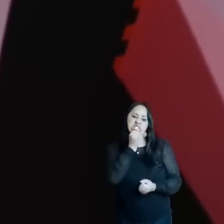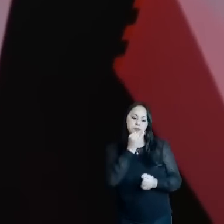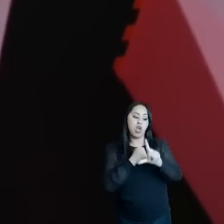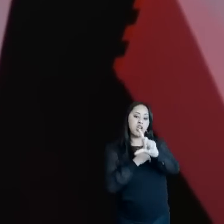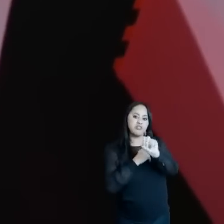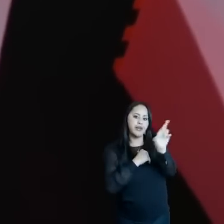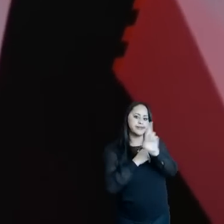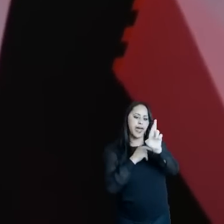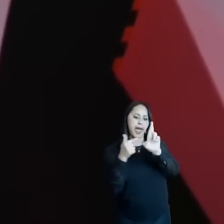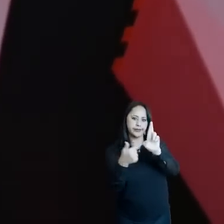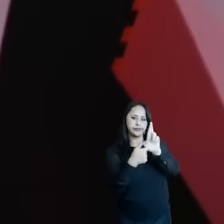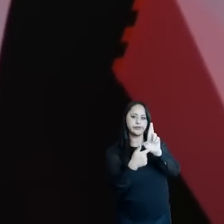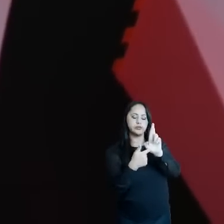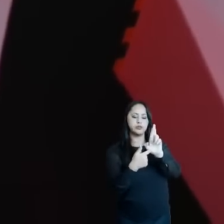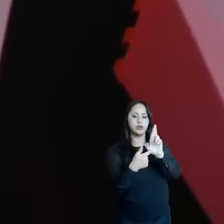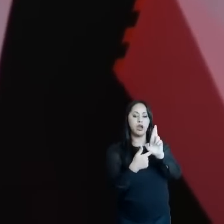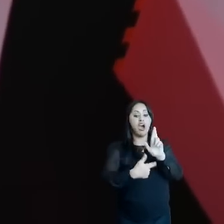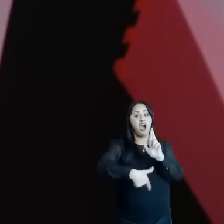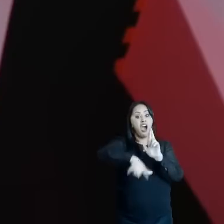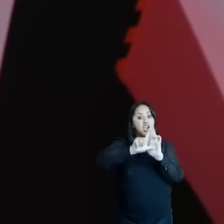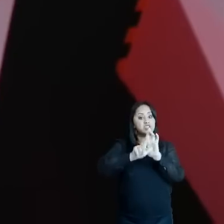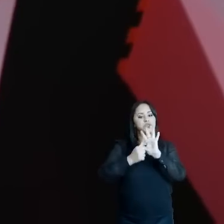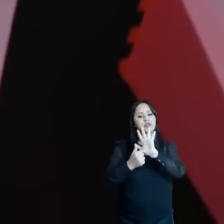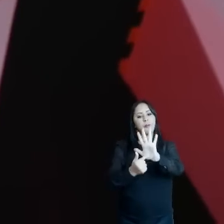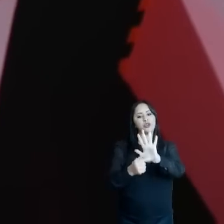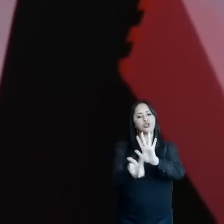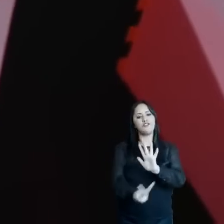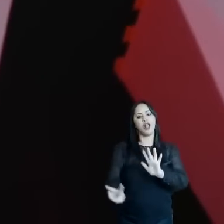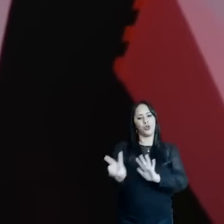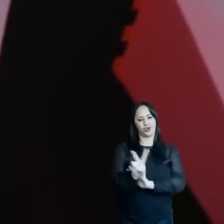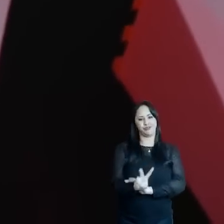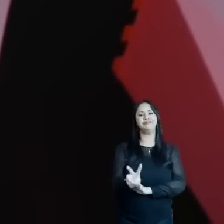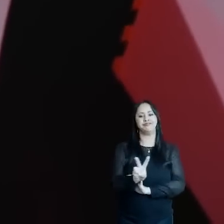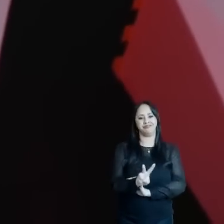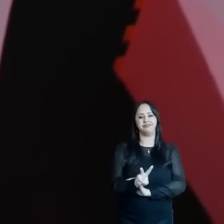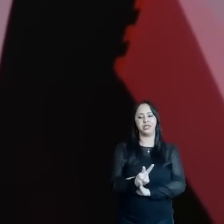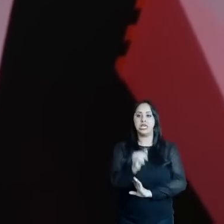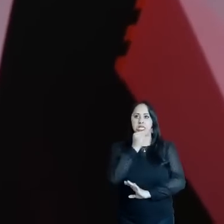ok, agora eu falei com vocês. A sessão para você assistir